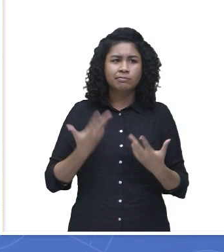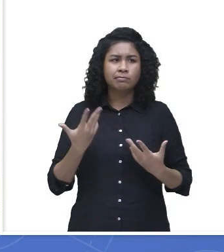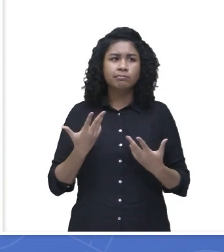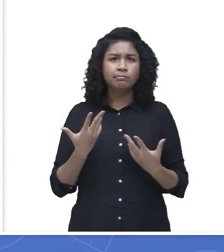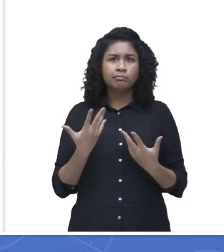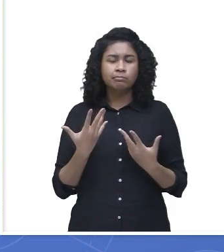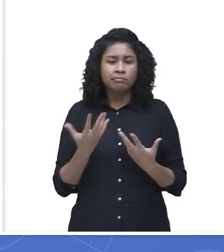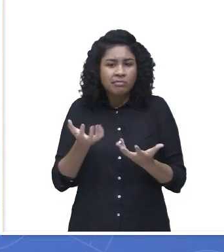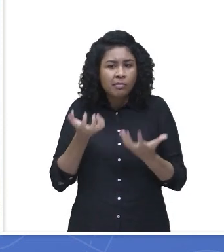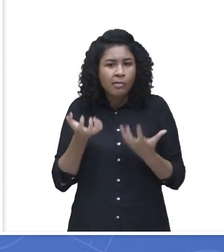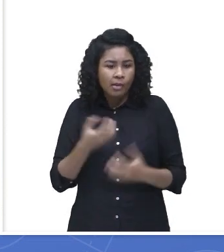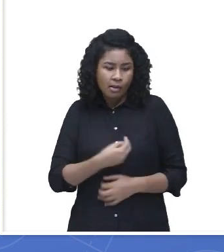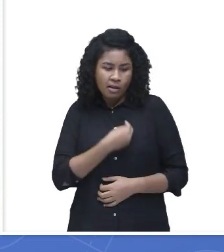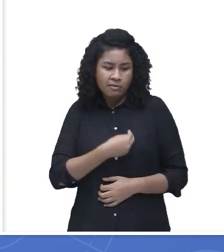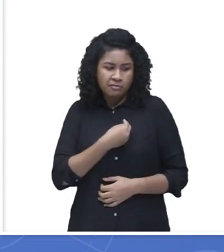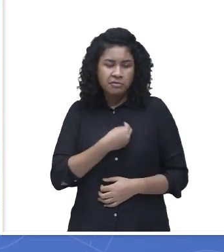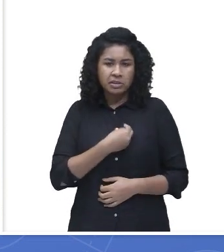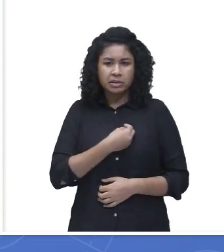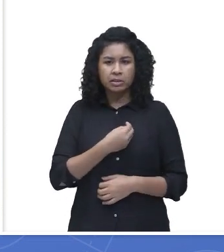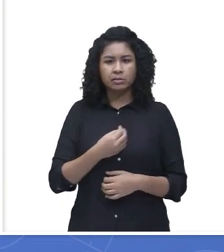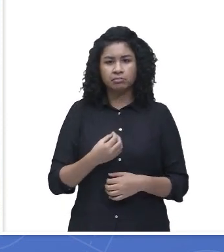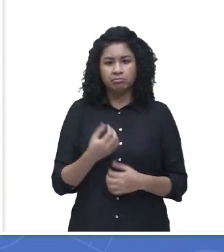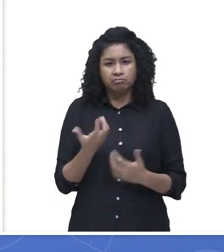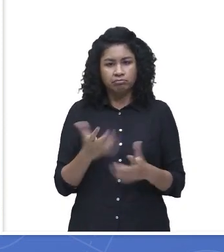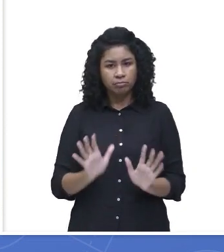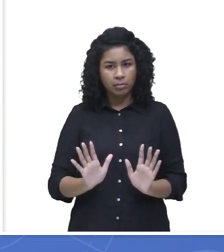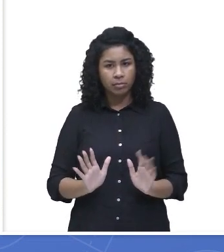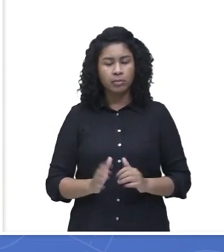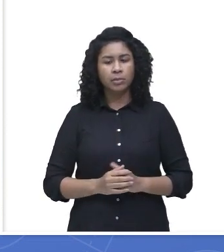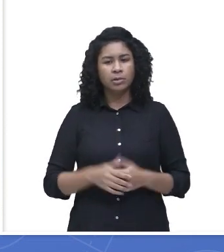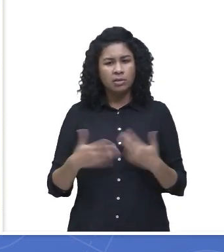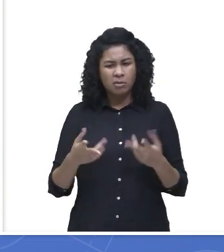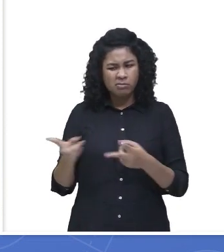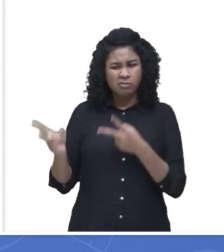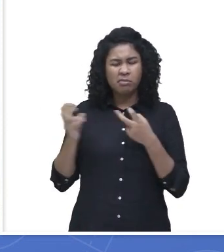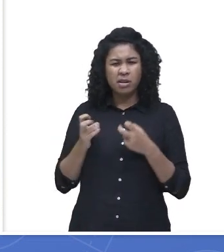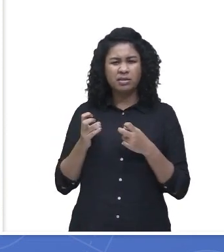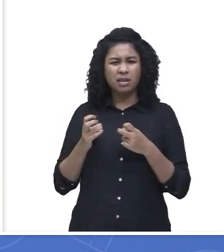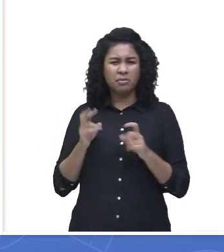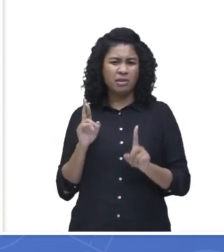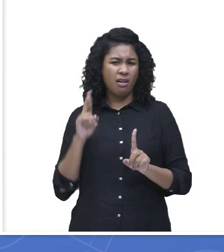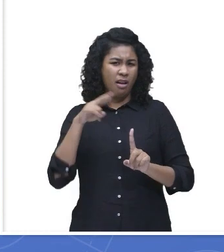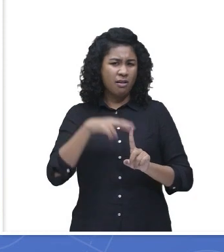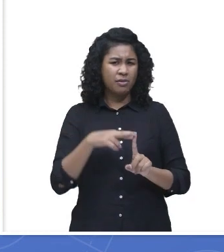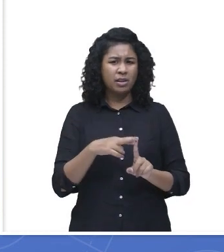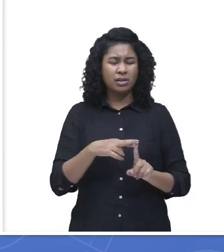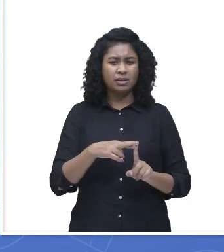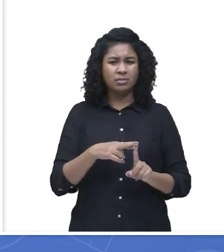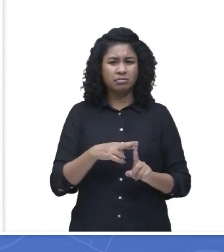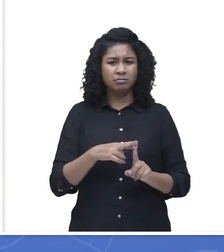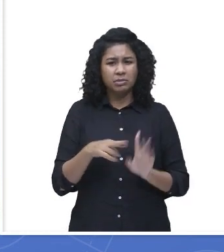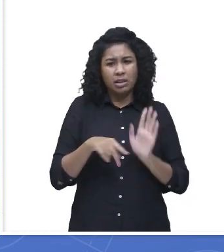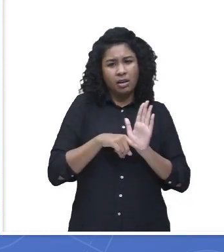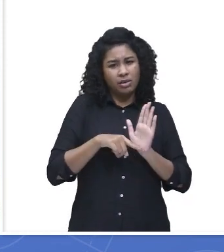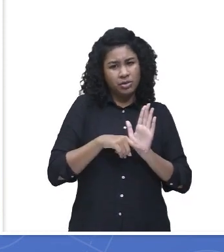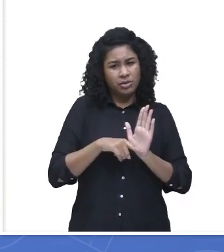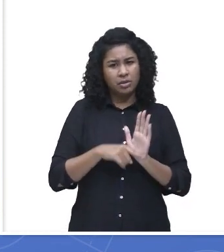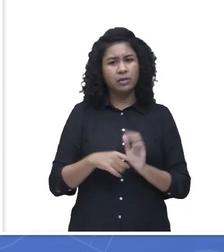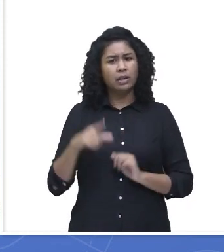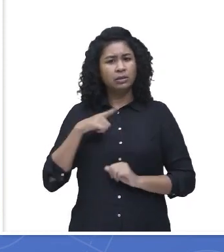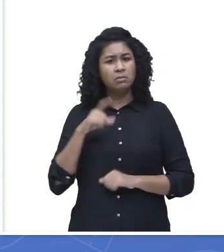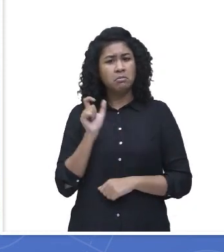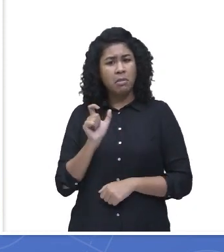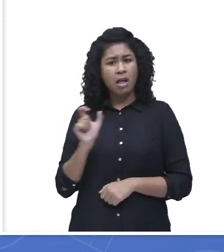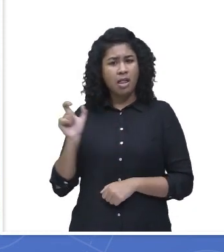vida. Né? Então, a gente observa essa temática mais mórbida. E a gente tem termos, olha só,